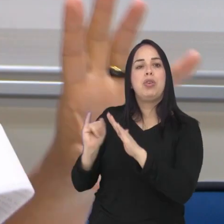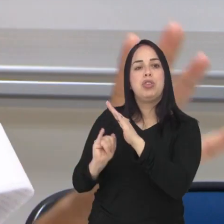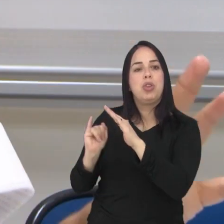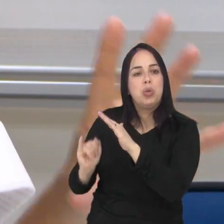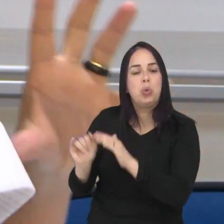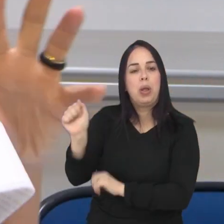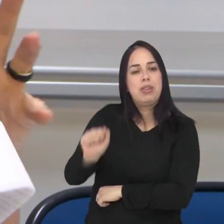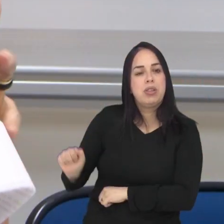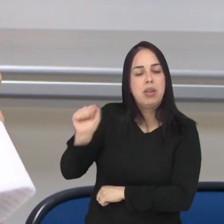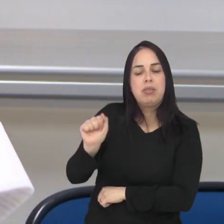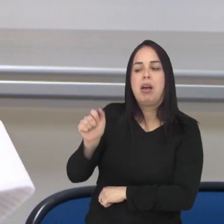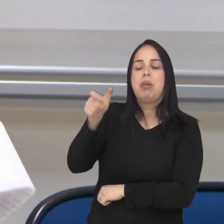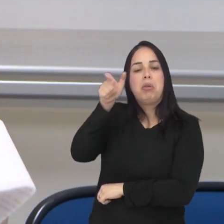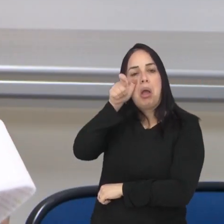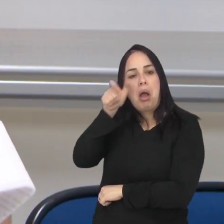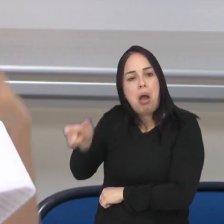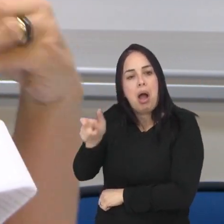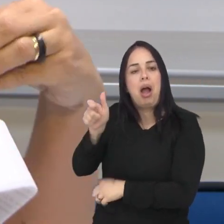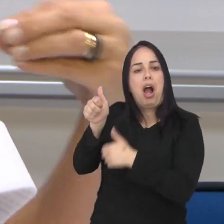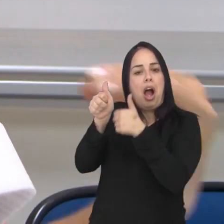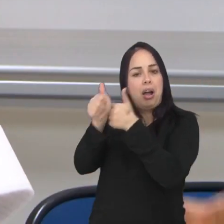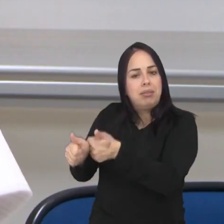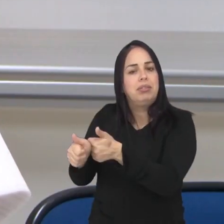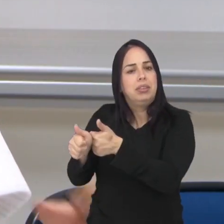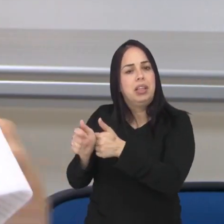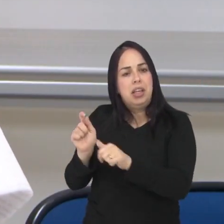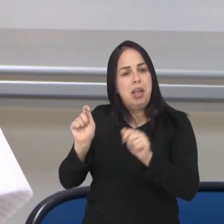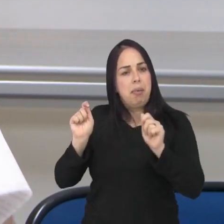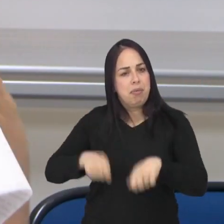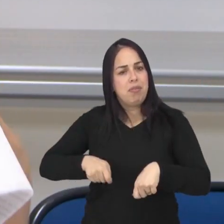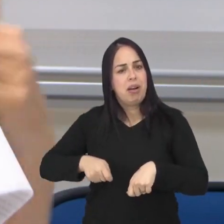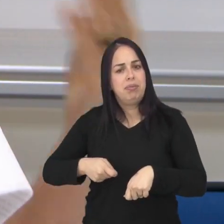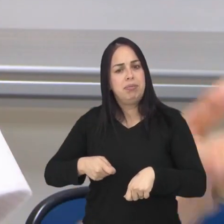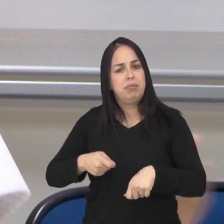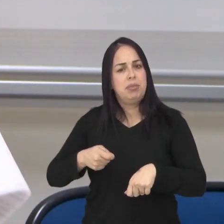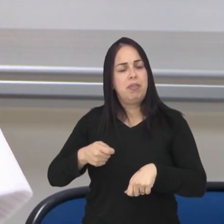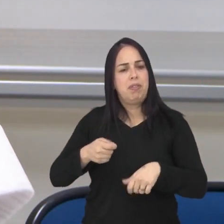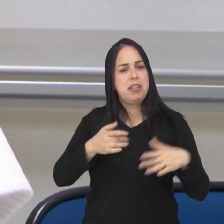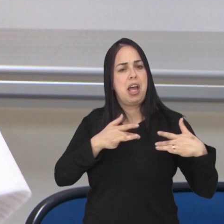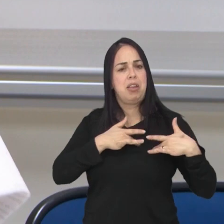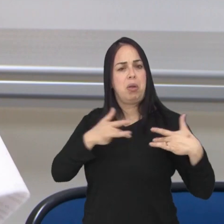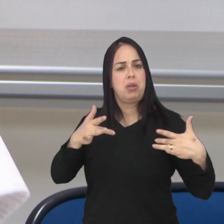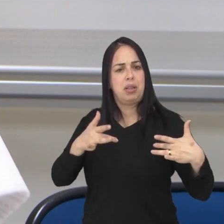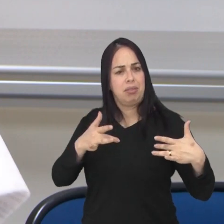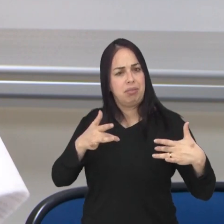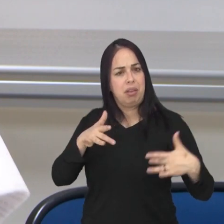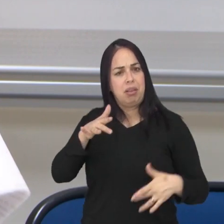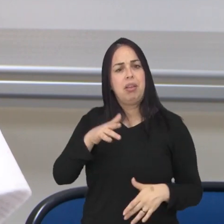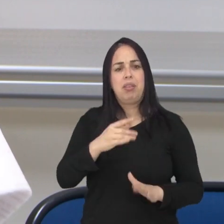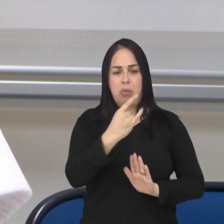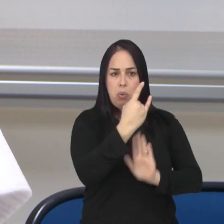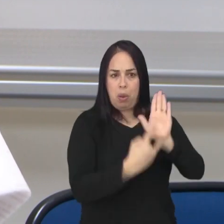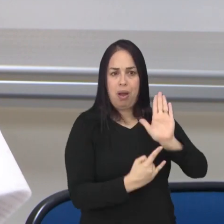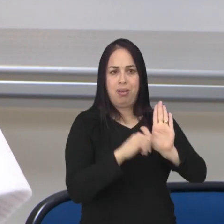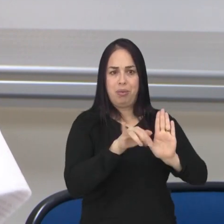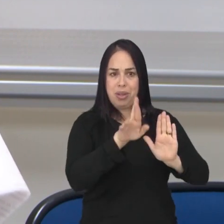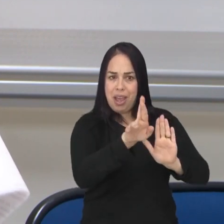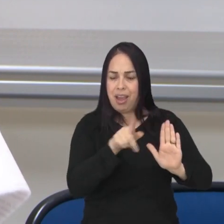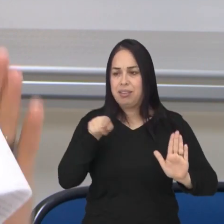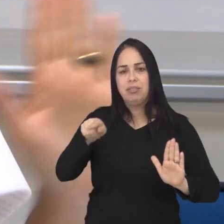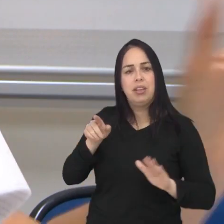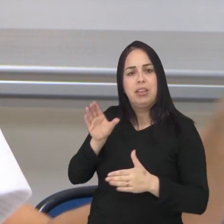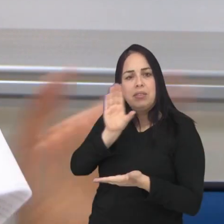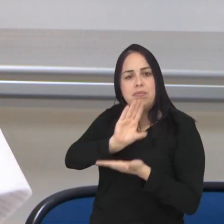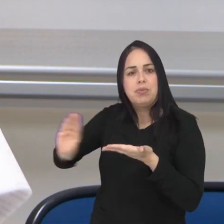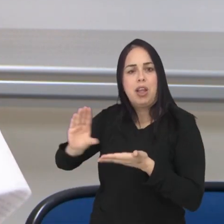que mais agrada, a instituição que a gente acha interessante, que a gente acompanhe. A gente poder fazer essa doação nessa parte do imposto de